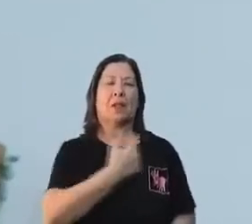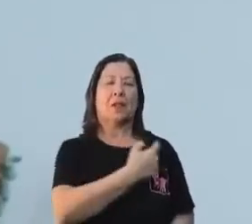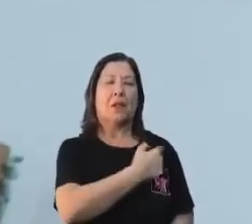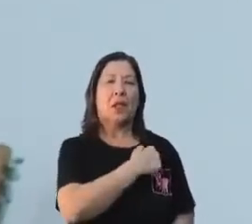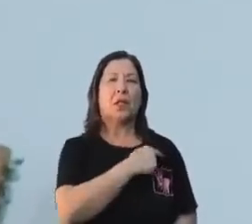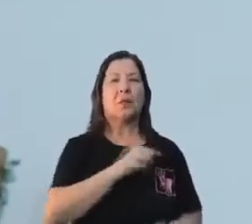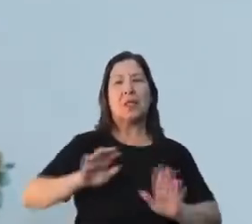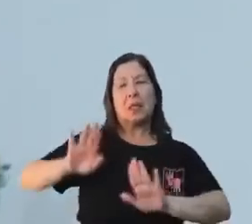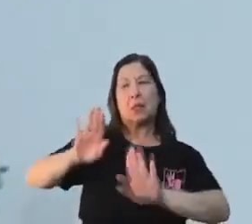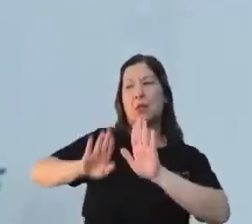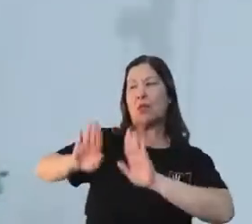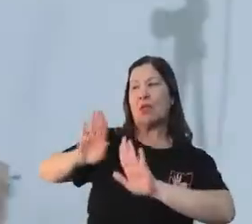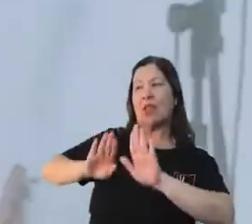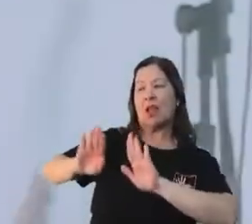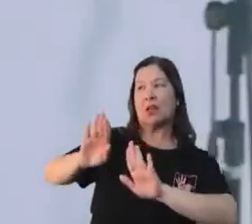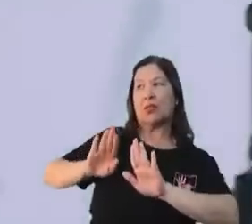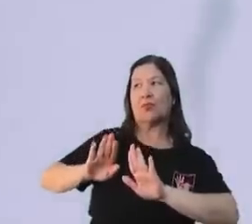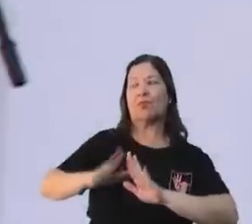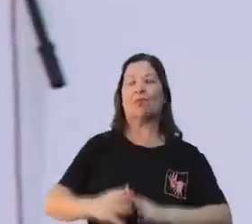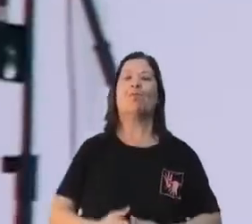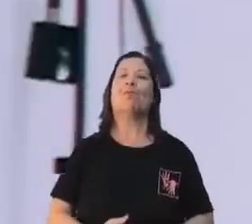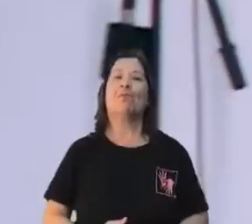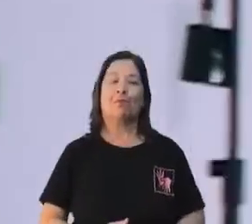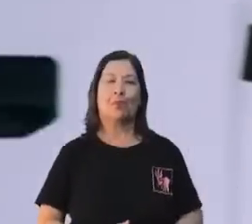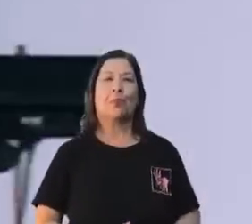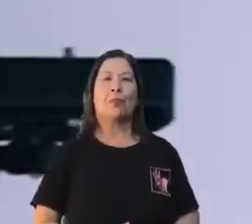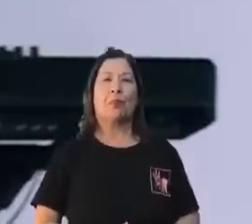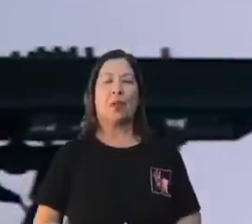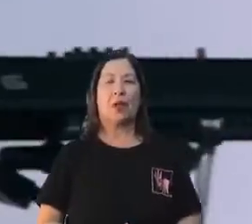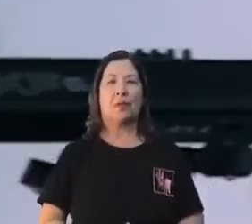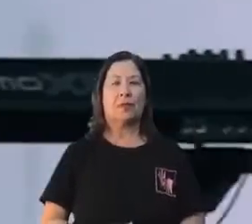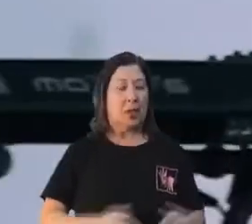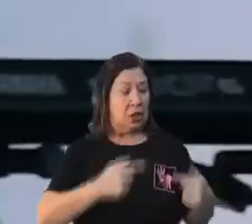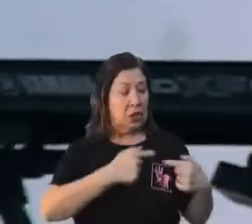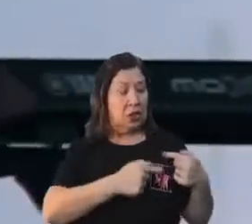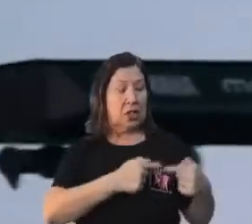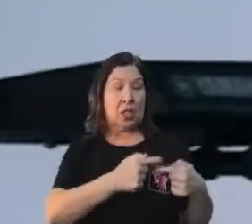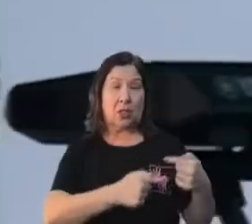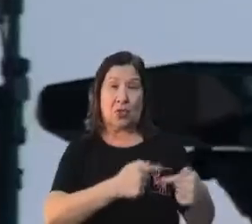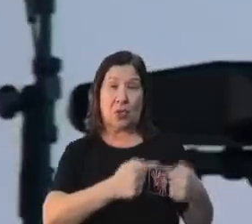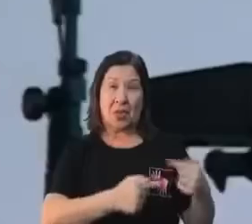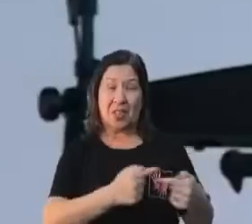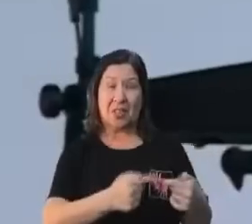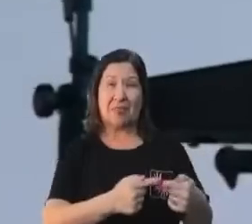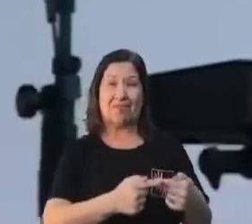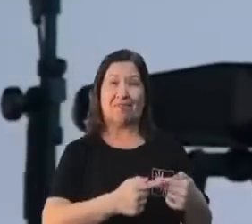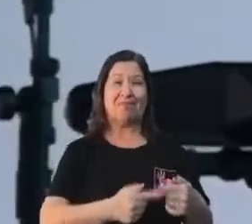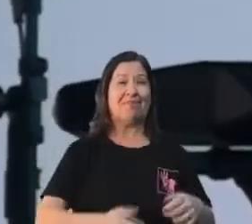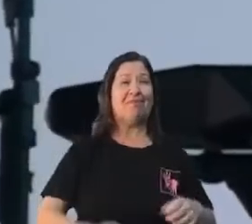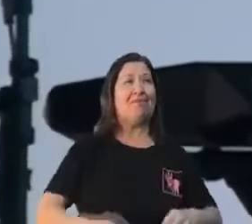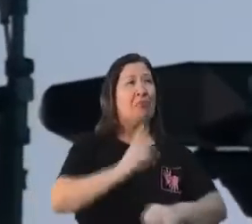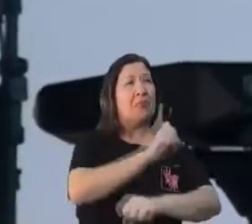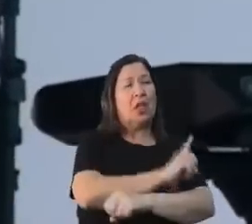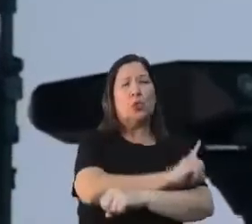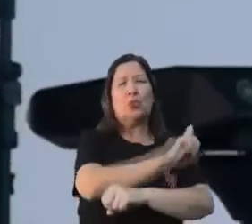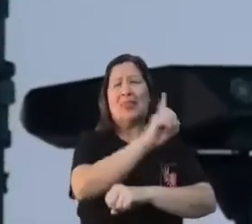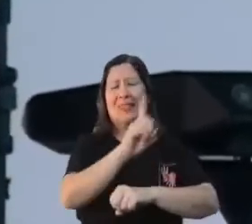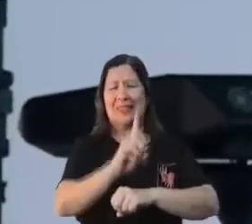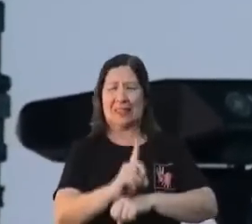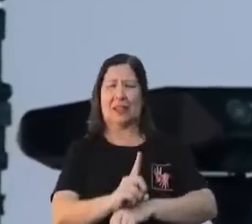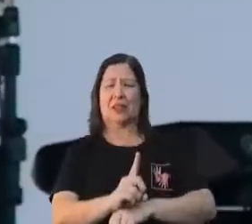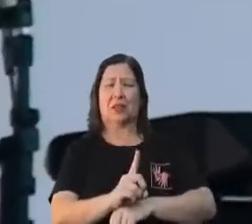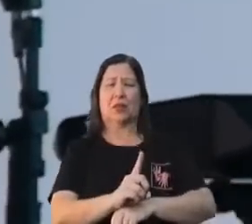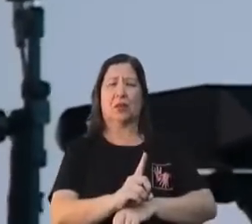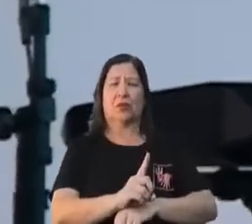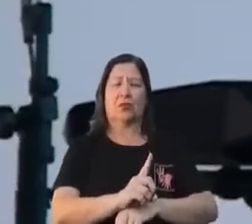no deserto. A geração que nasceu no deserto entrou na terra prometida. A geração que nasceu na terra prometida não conhecia Deus